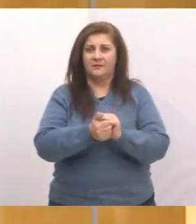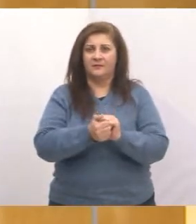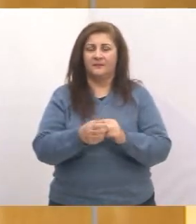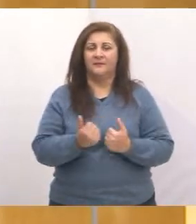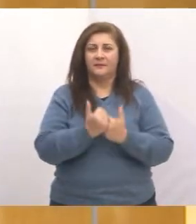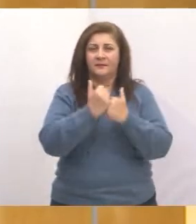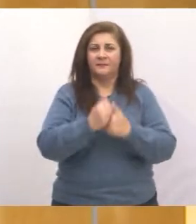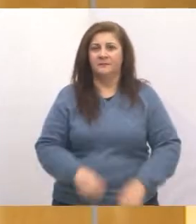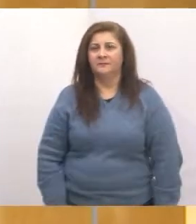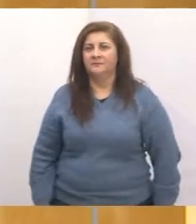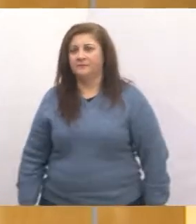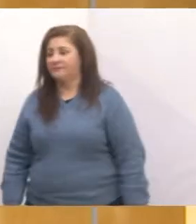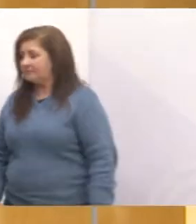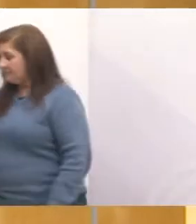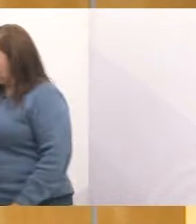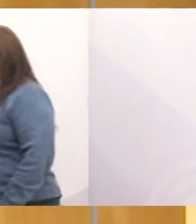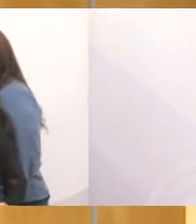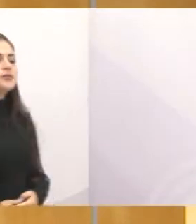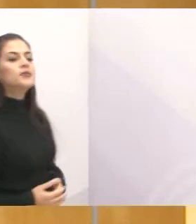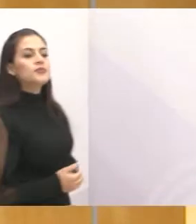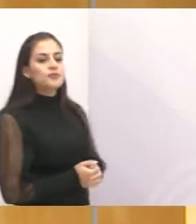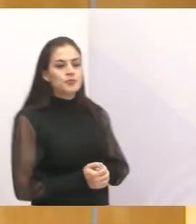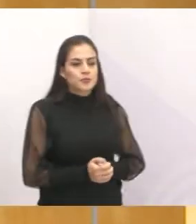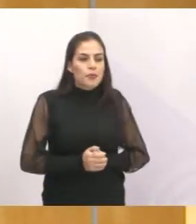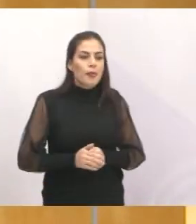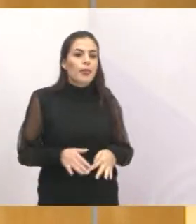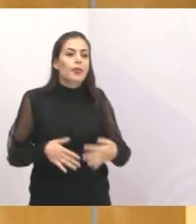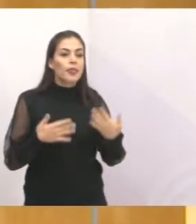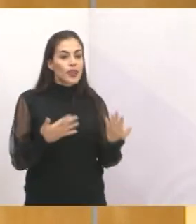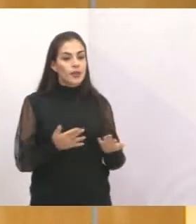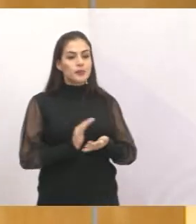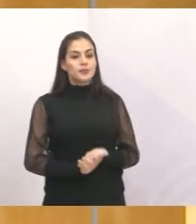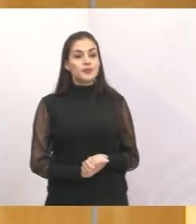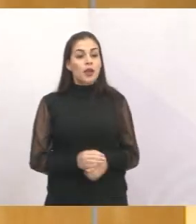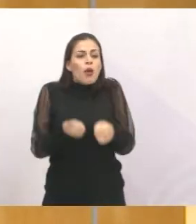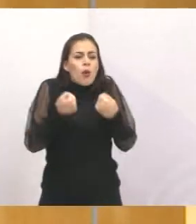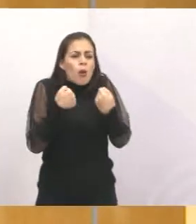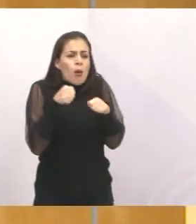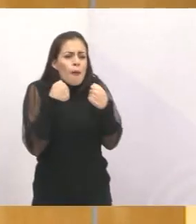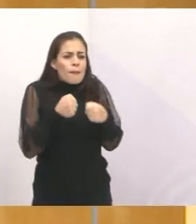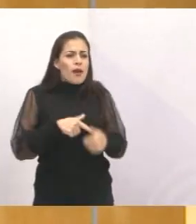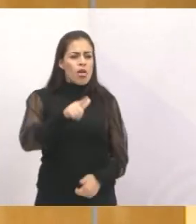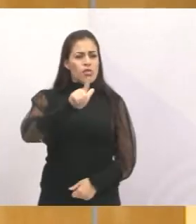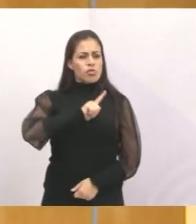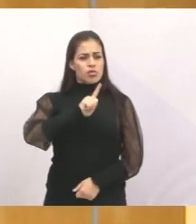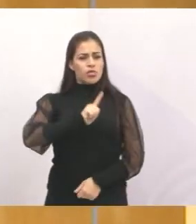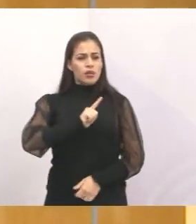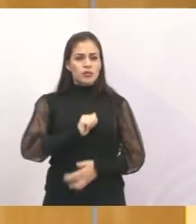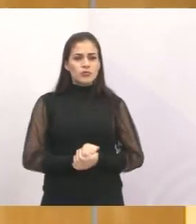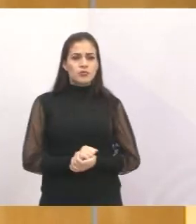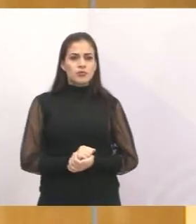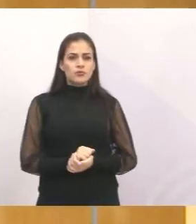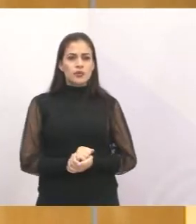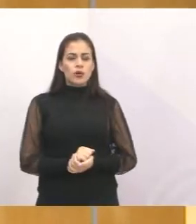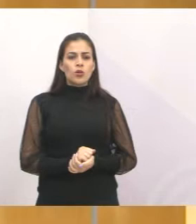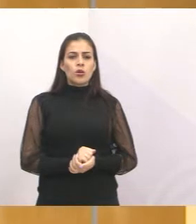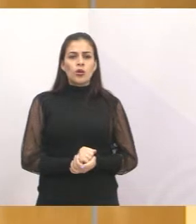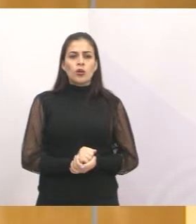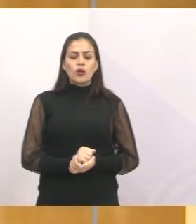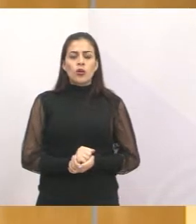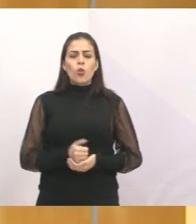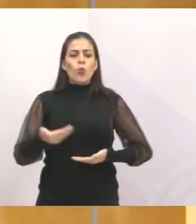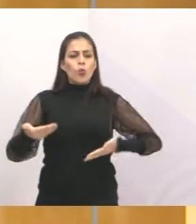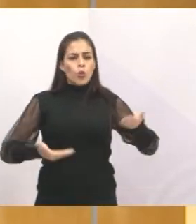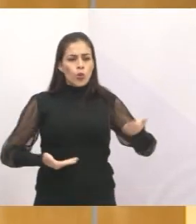E aqui eu me refiro à necessidade de termos um serviço de